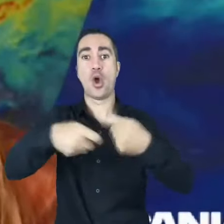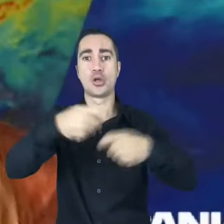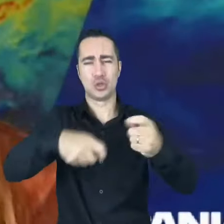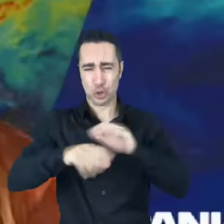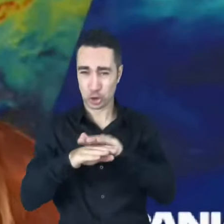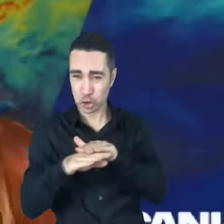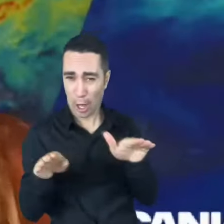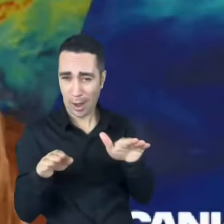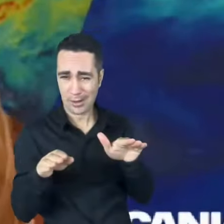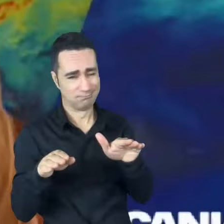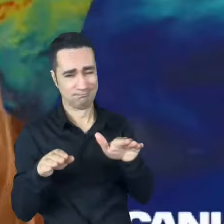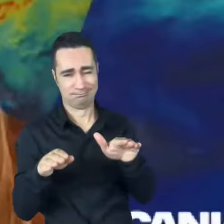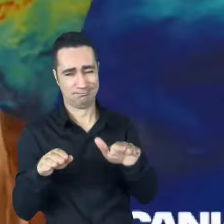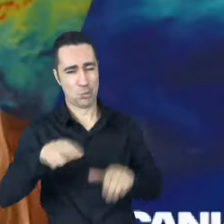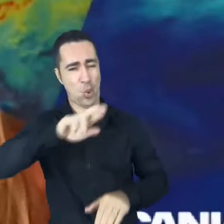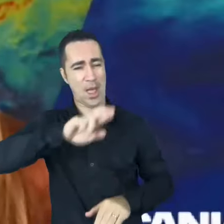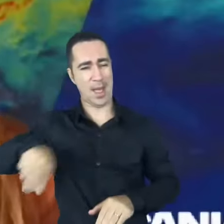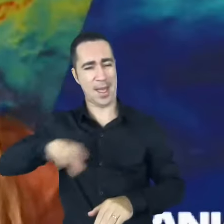isso que podemos falar.